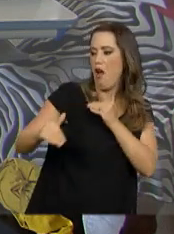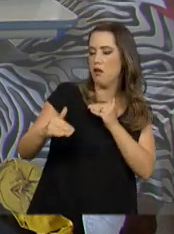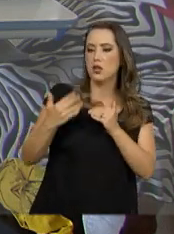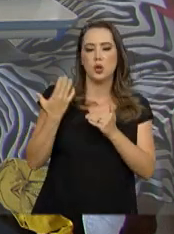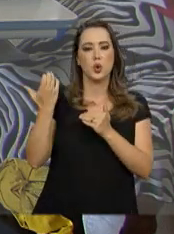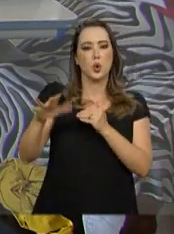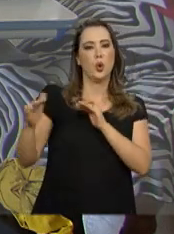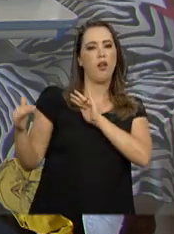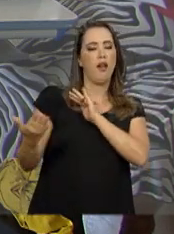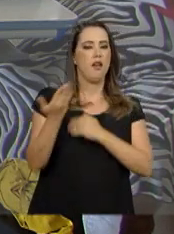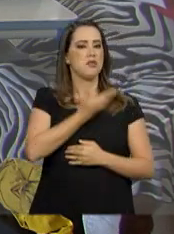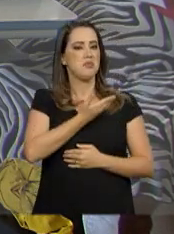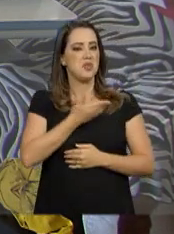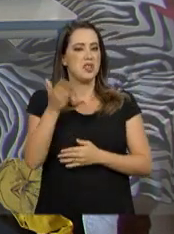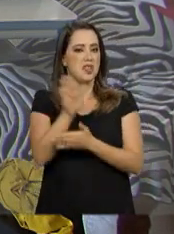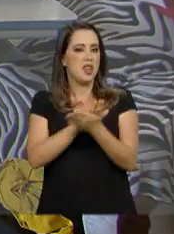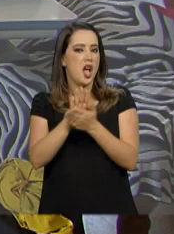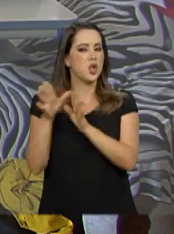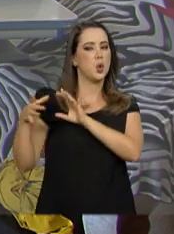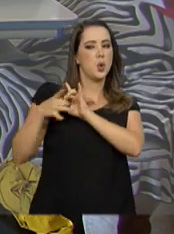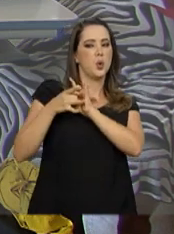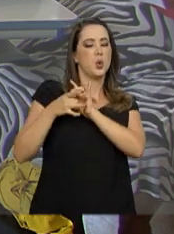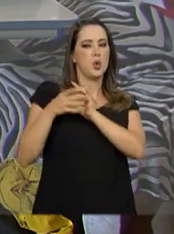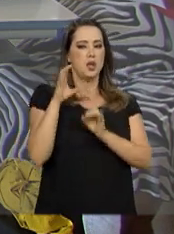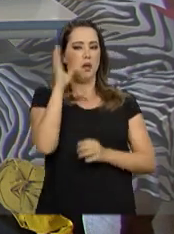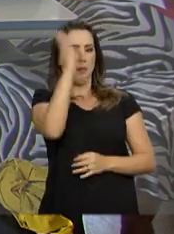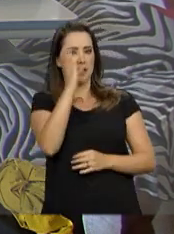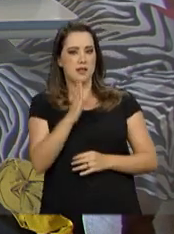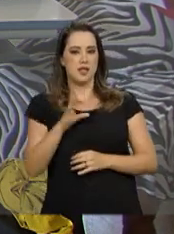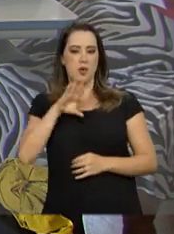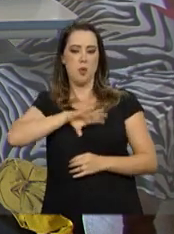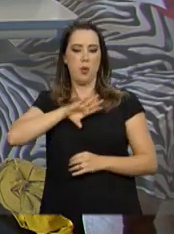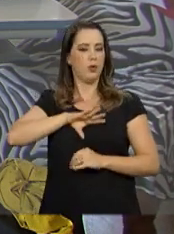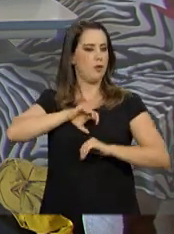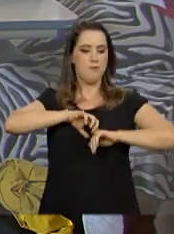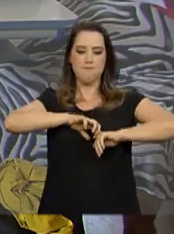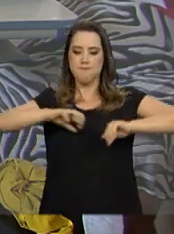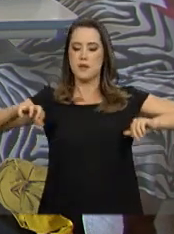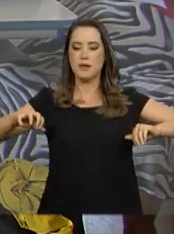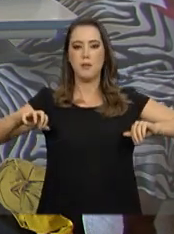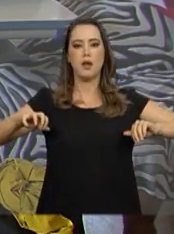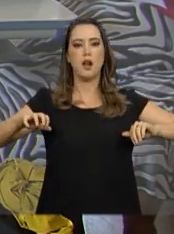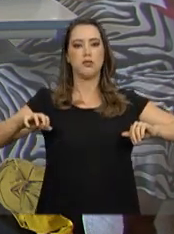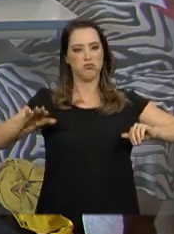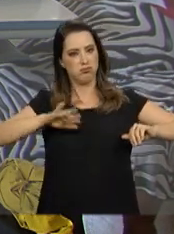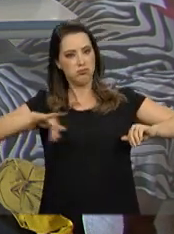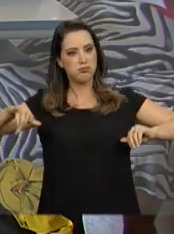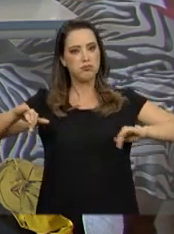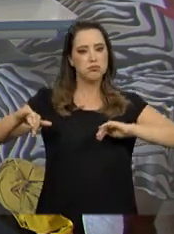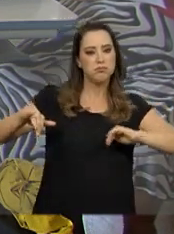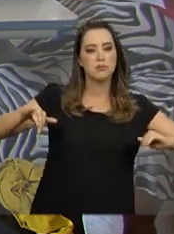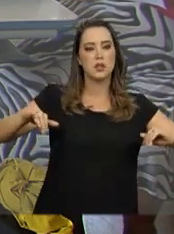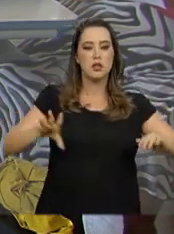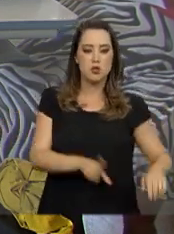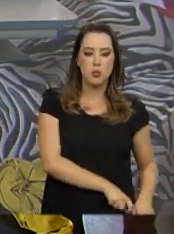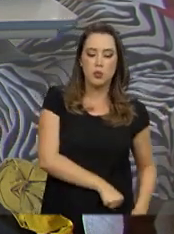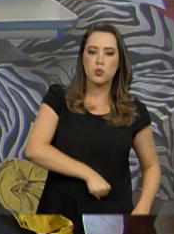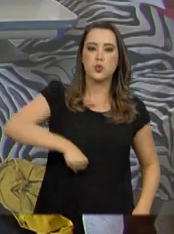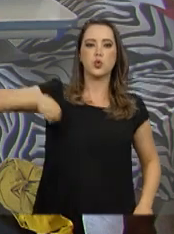quebradas. Nenhum laço nos une mais. Estamos separados de Portugal. Puxando a